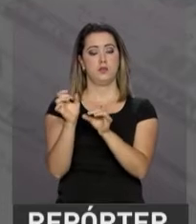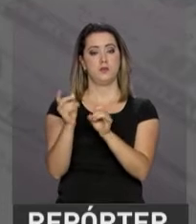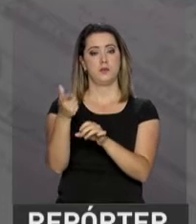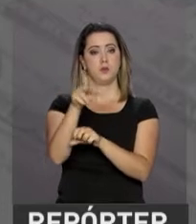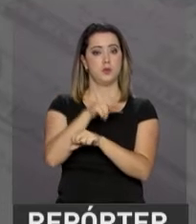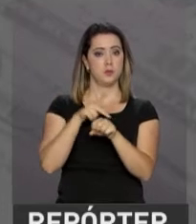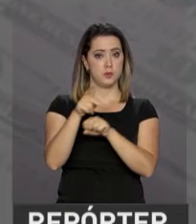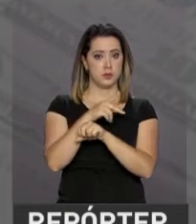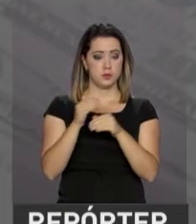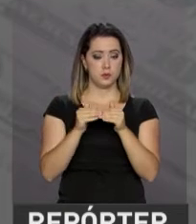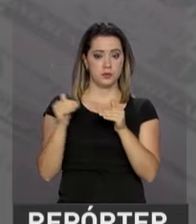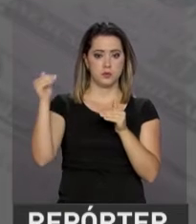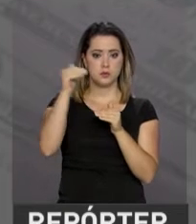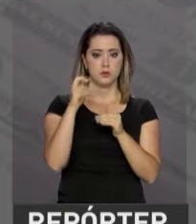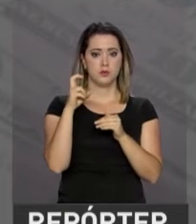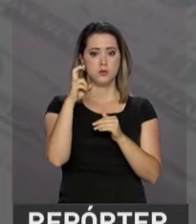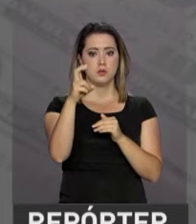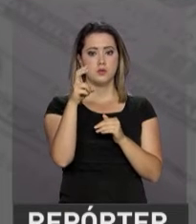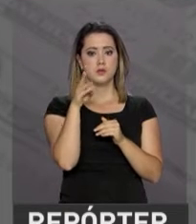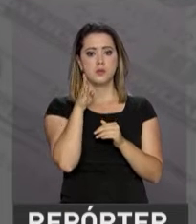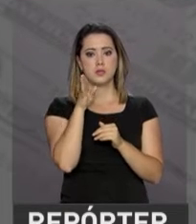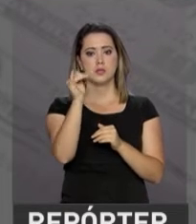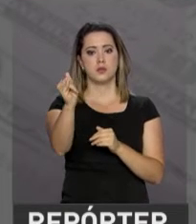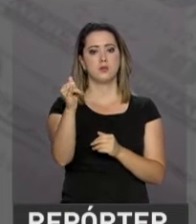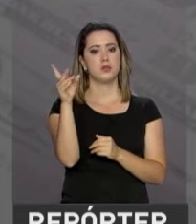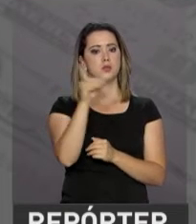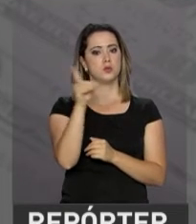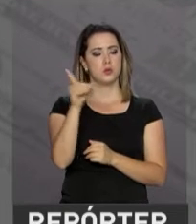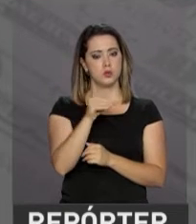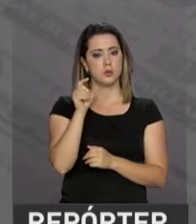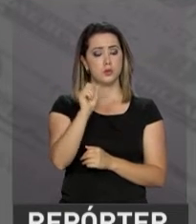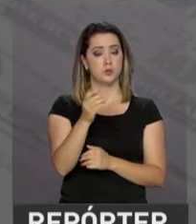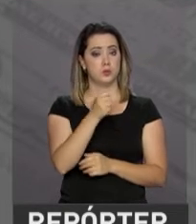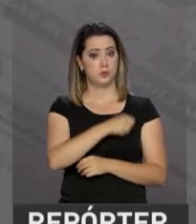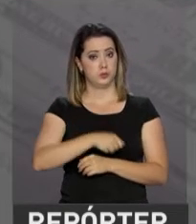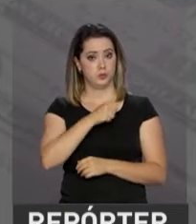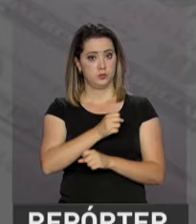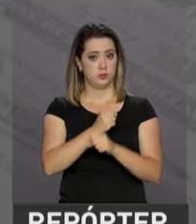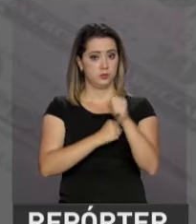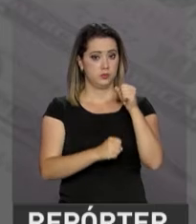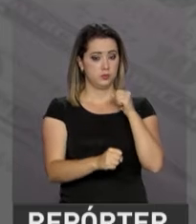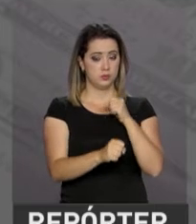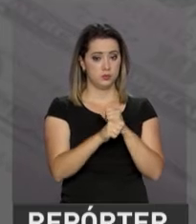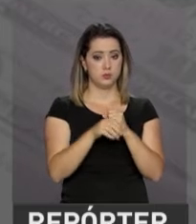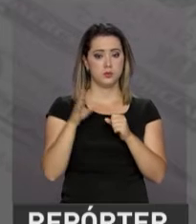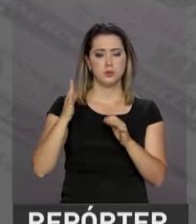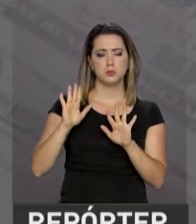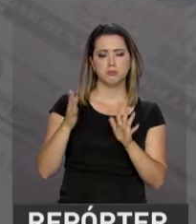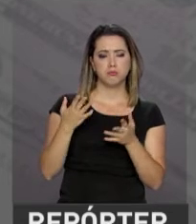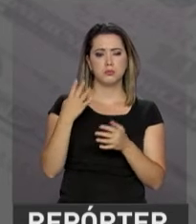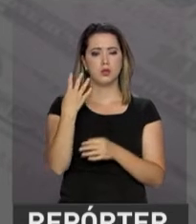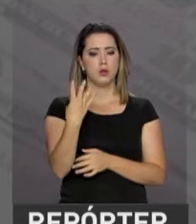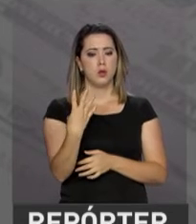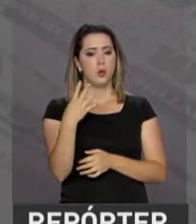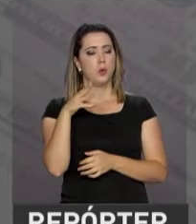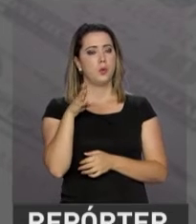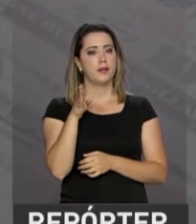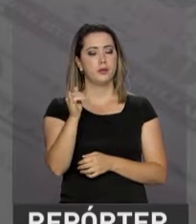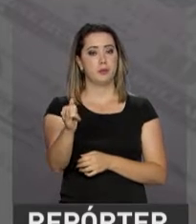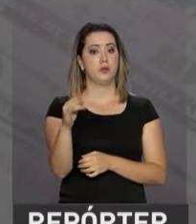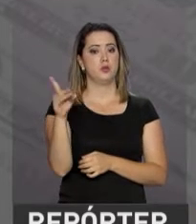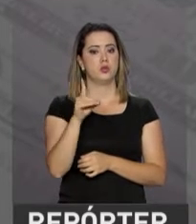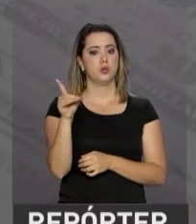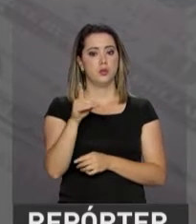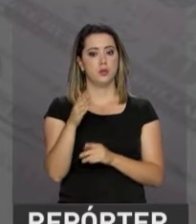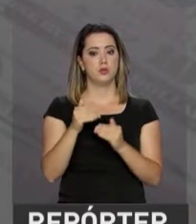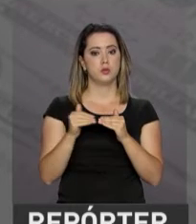outros países passou dos 5 bilhões de dólares. Em agosto do ano passado, foram um pouco mais de 4 bilhões de